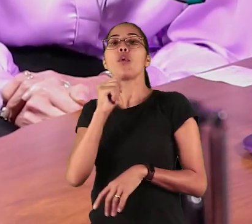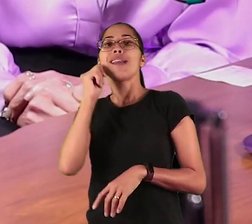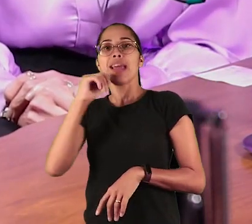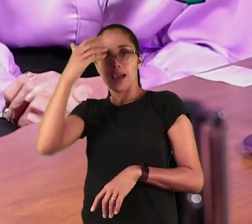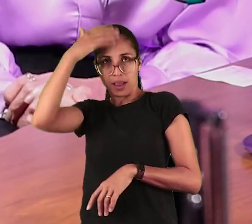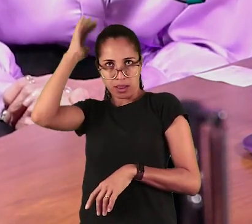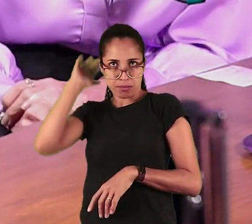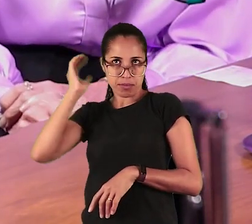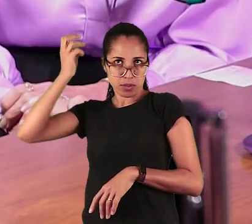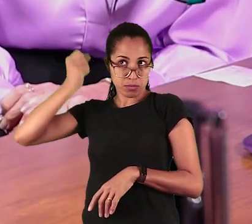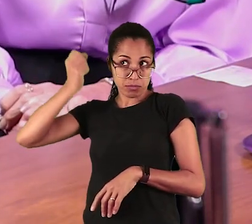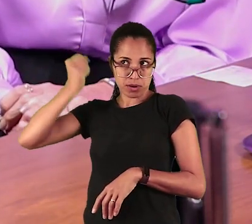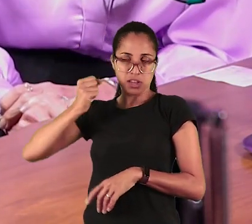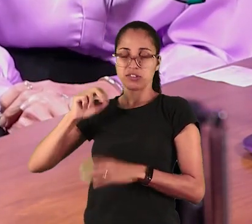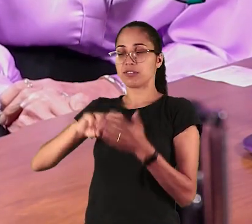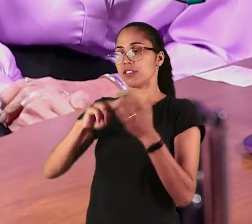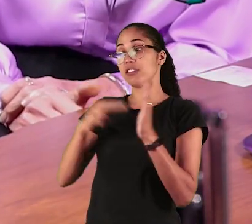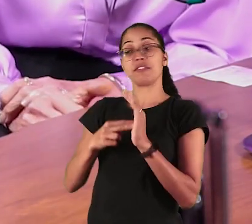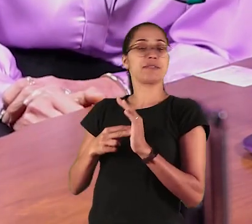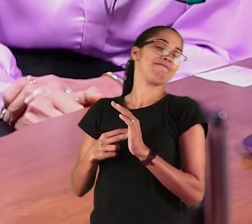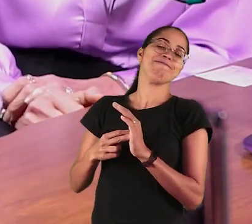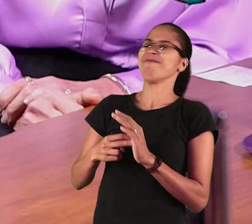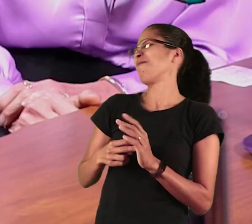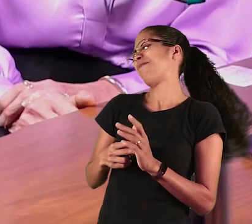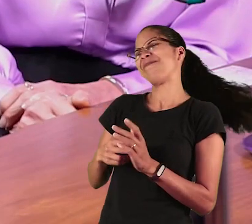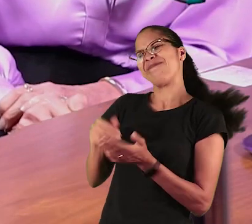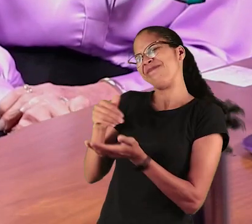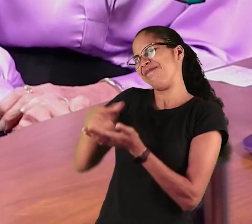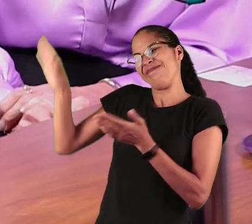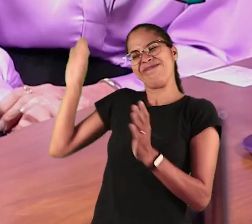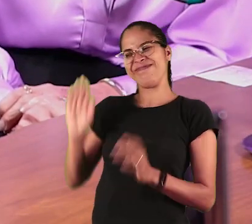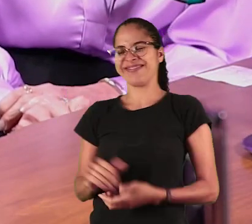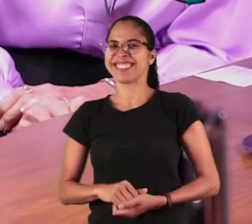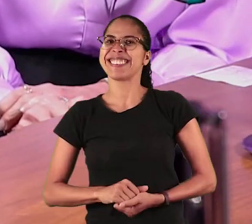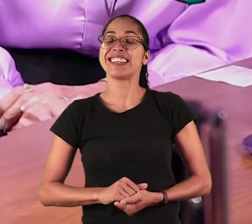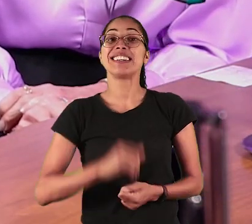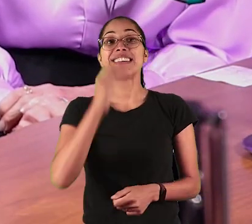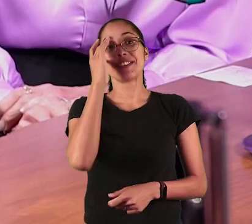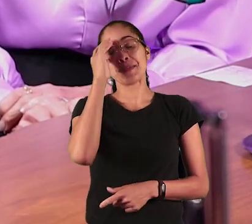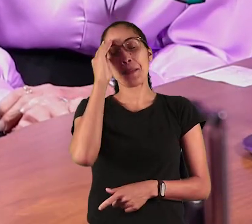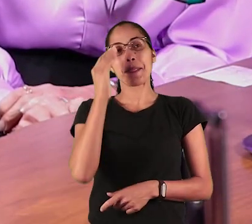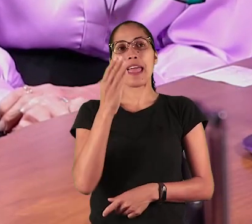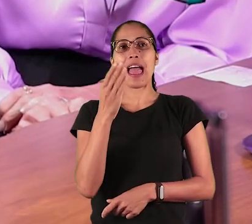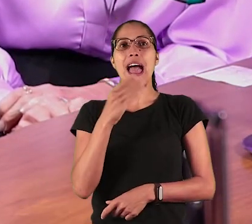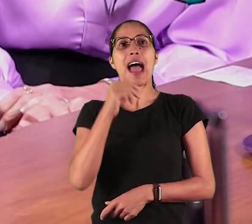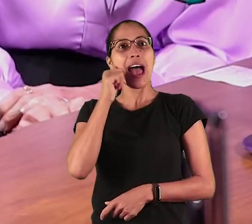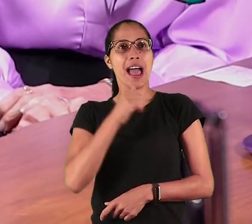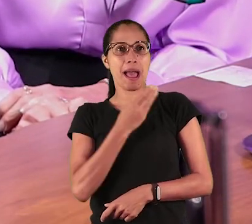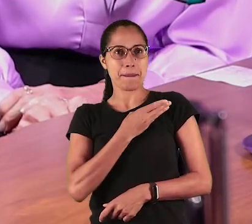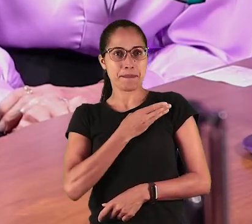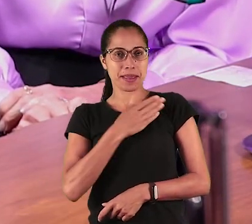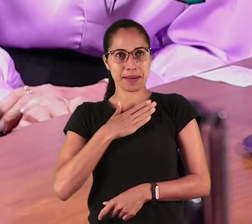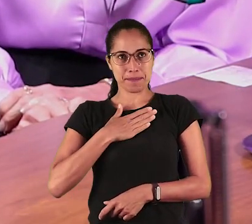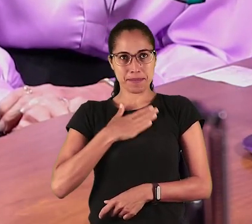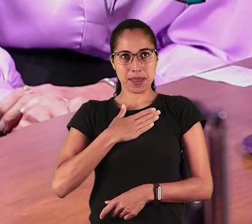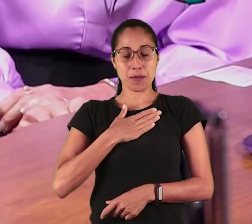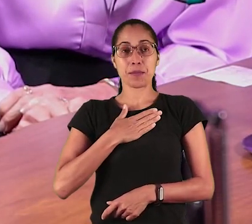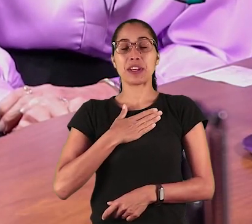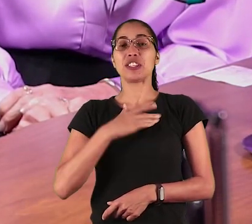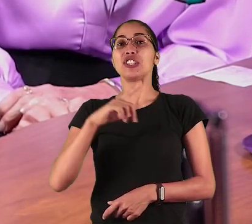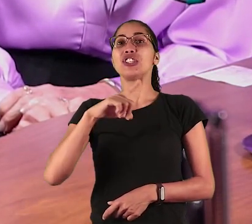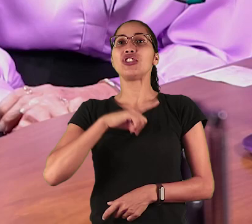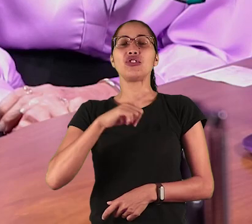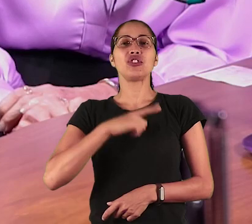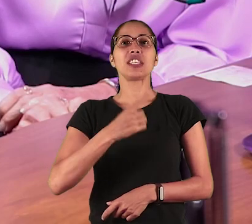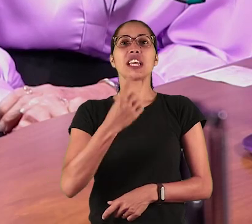e eu inclusive tenho uma amiga mentora e ela tinha acho que 15 anos de